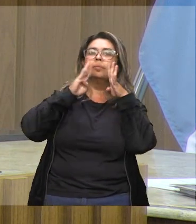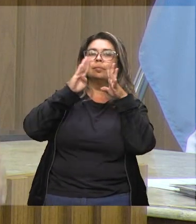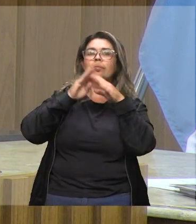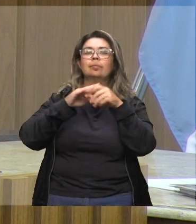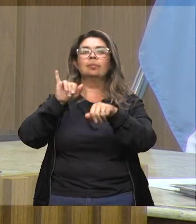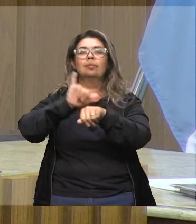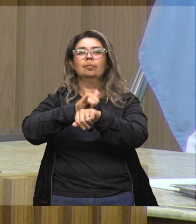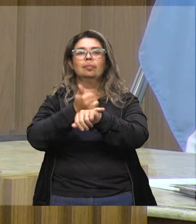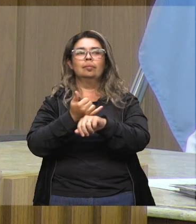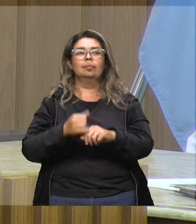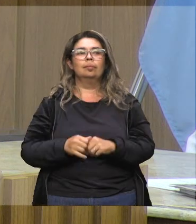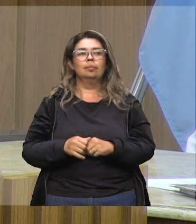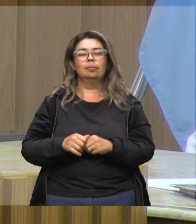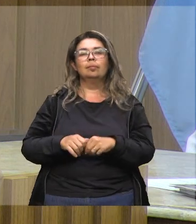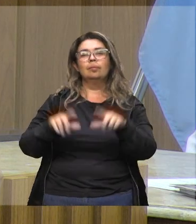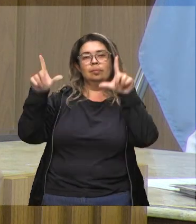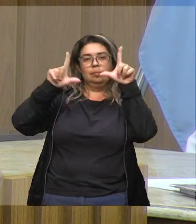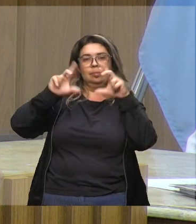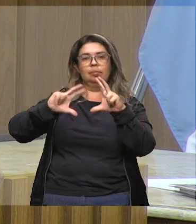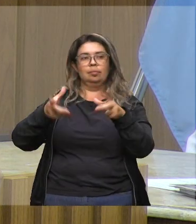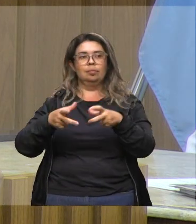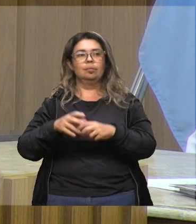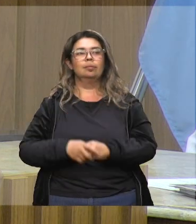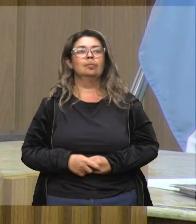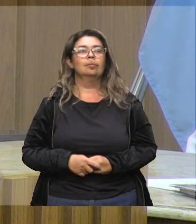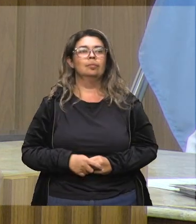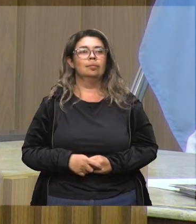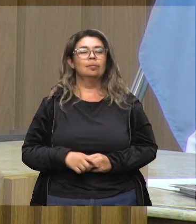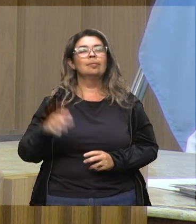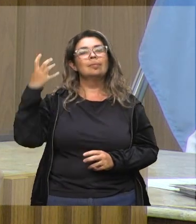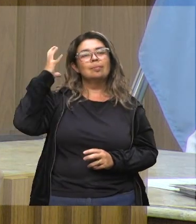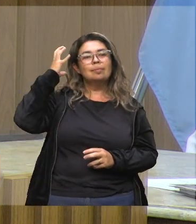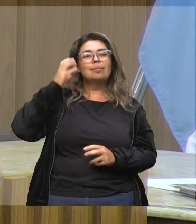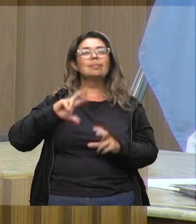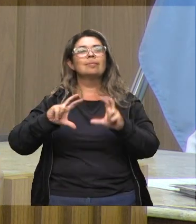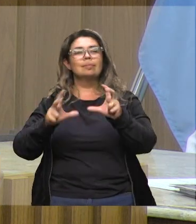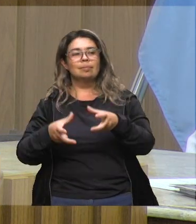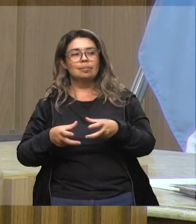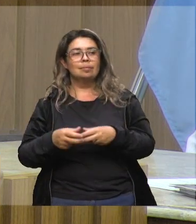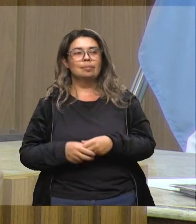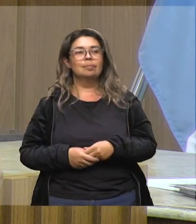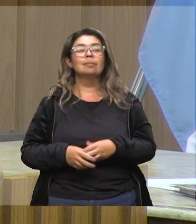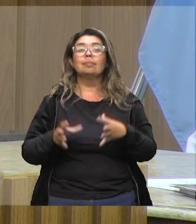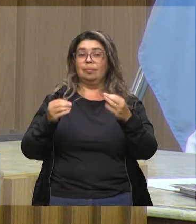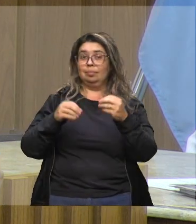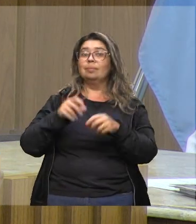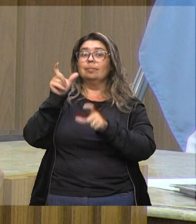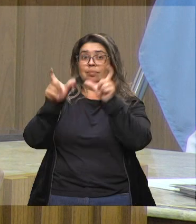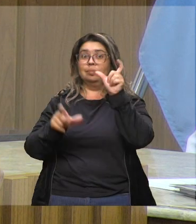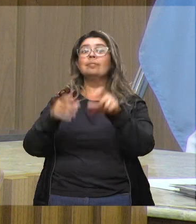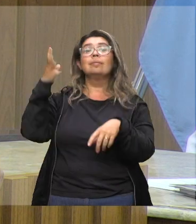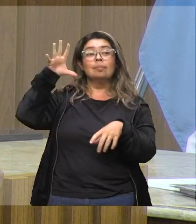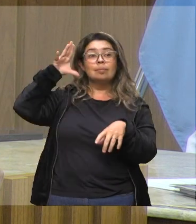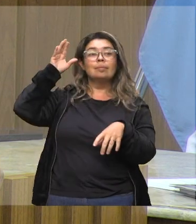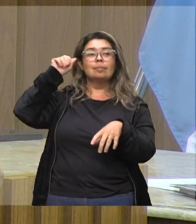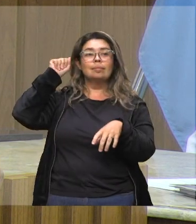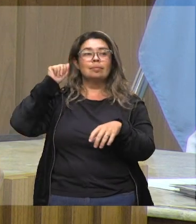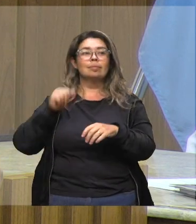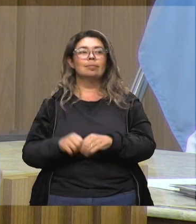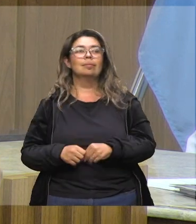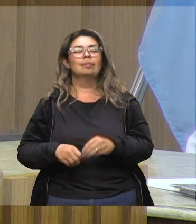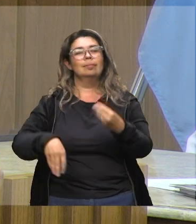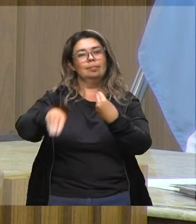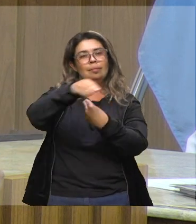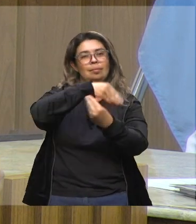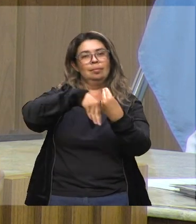YouTube, canal da TV Câmara, também o pessoal da Rádio Câmara, que tem uma audiência muito grande na nossa cidade e na região onde a